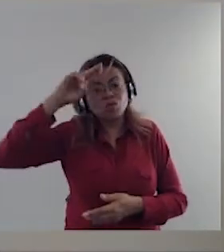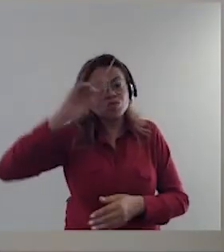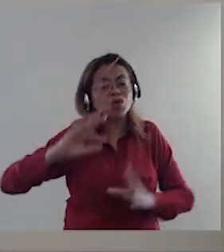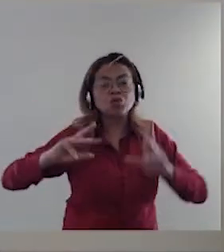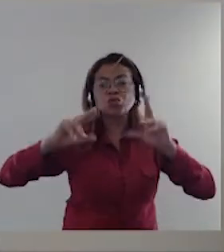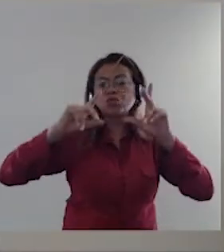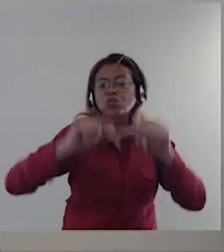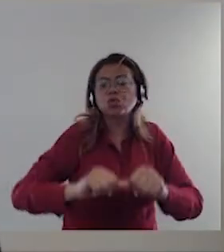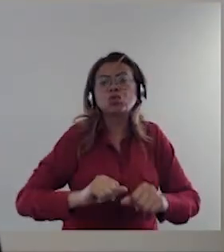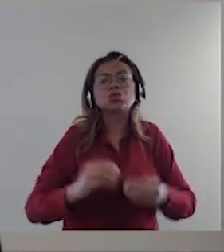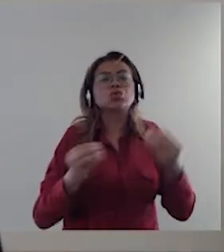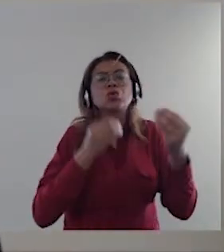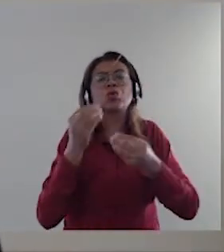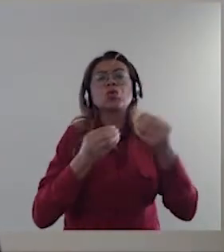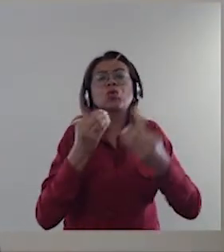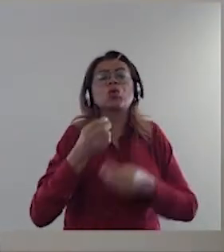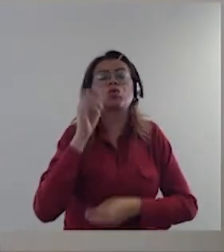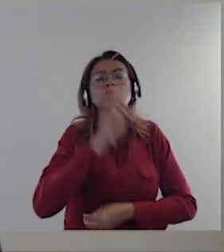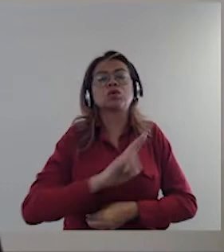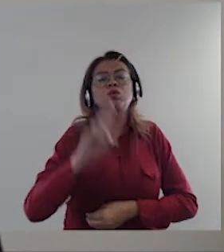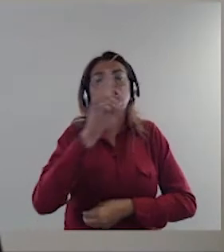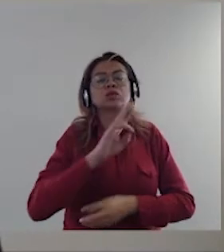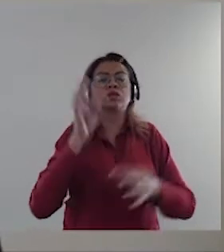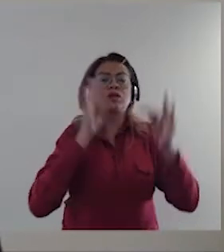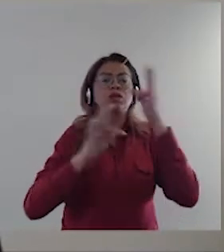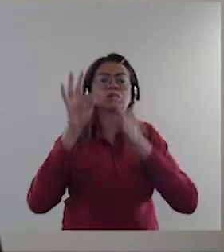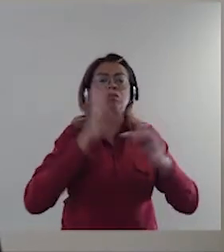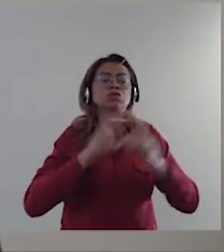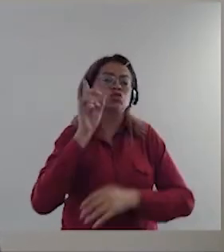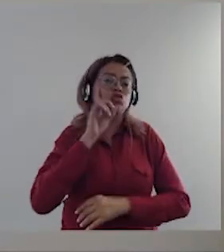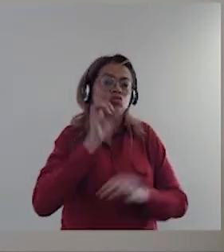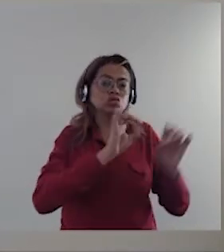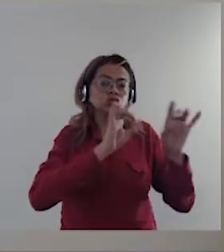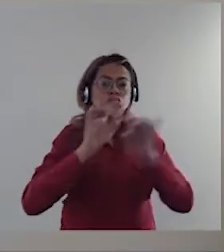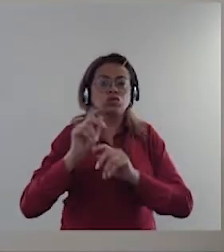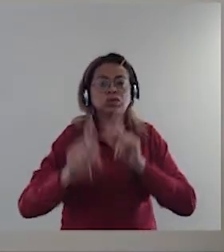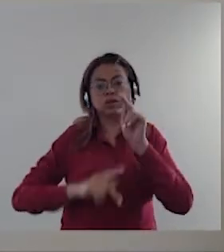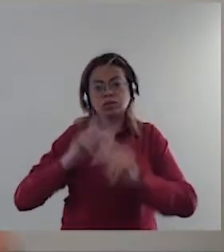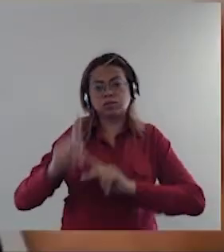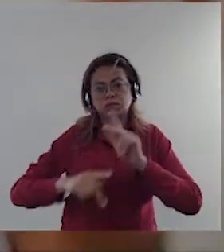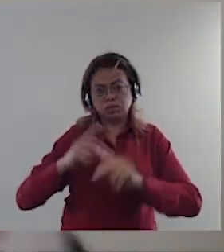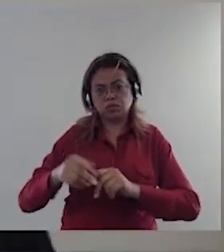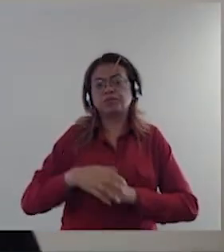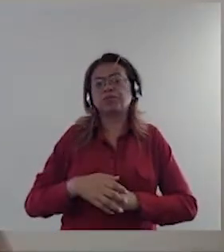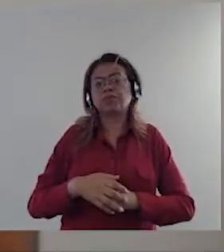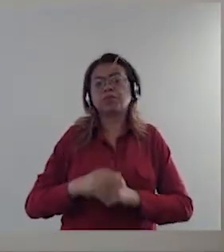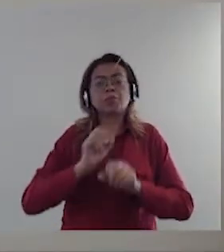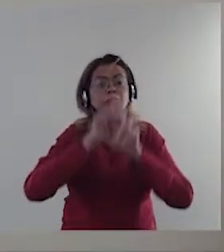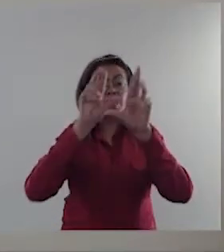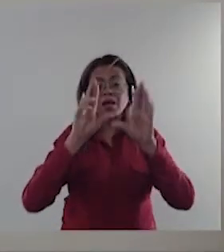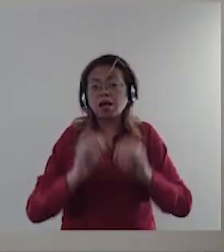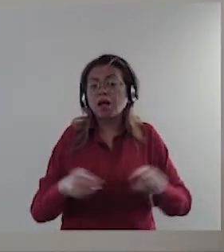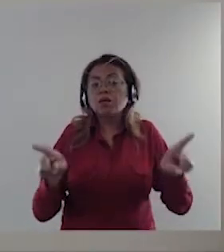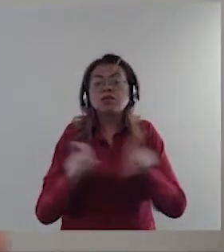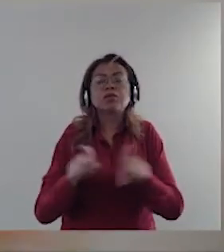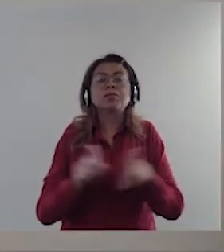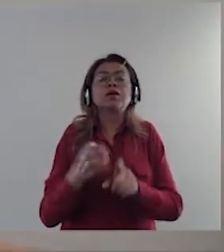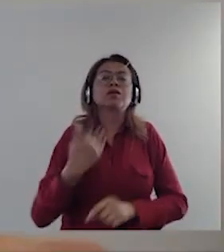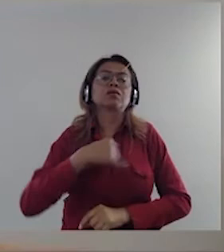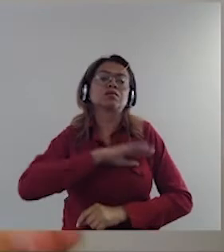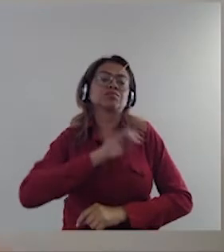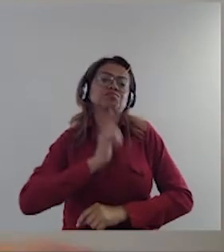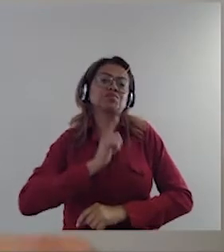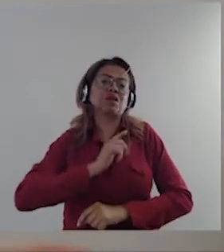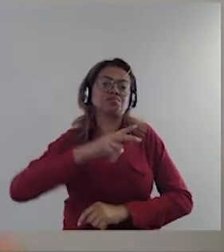acontece com o uso da tecnologia no dia a dia das pessoas. Claro que também aqui nós vamos ter um embate forte entre a